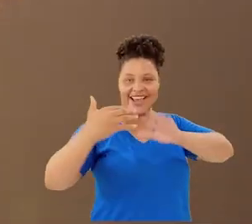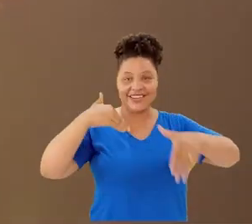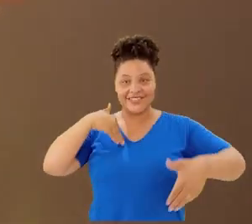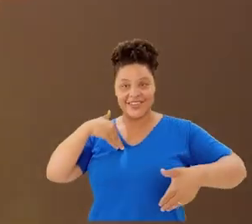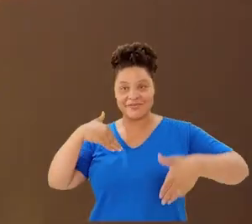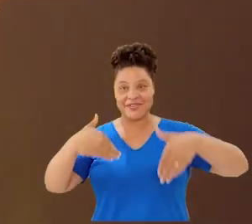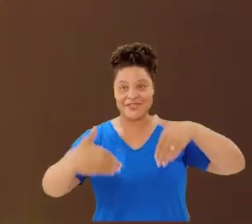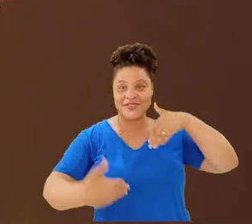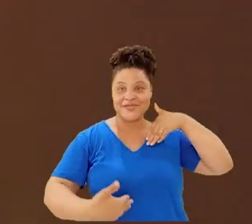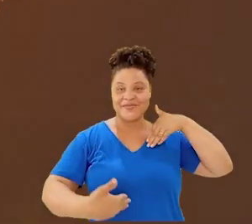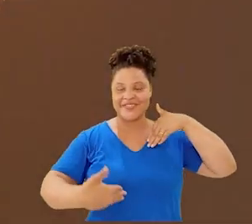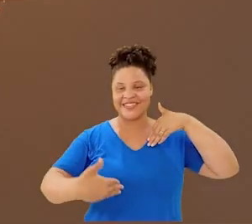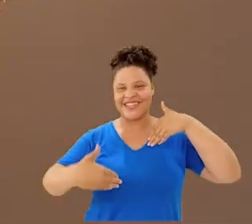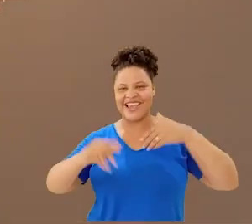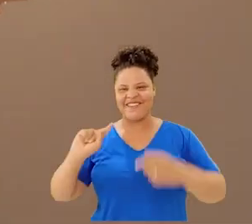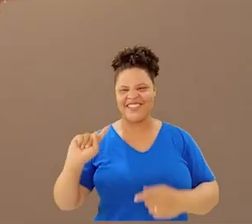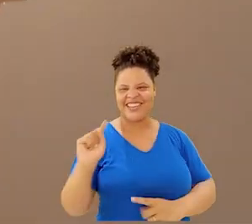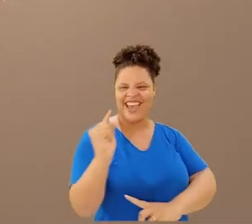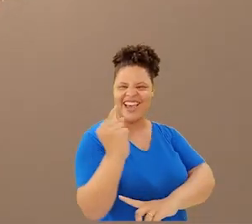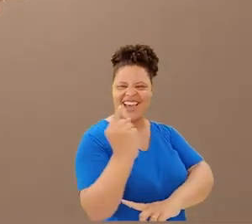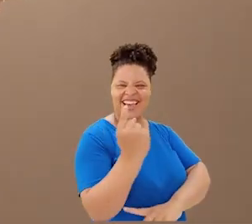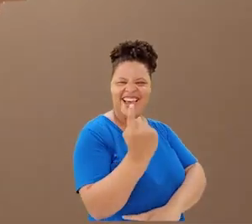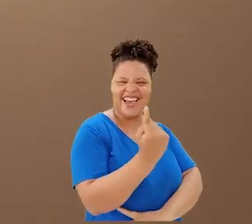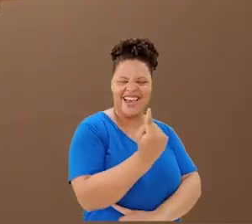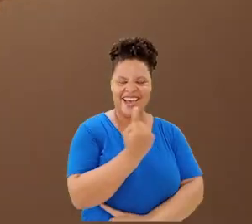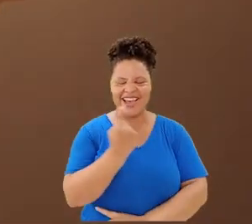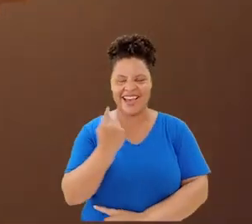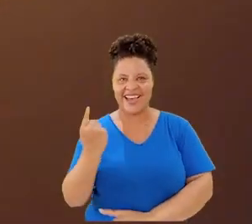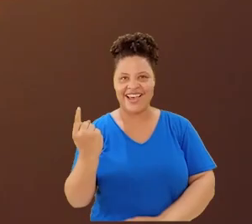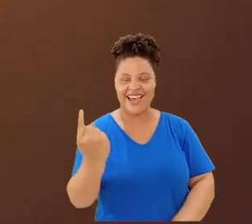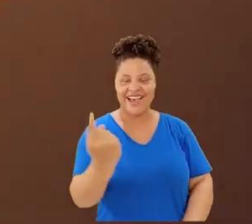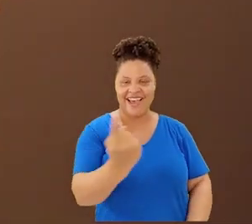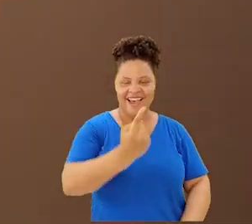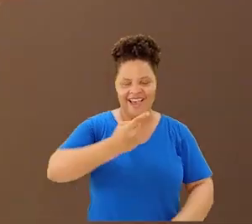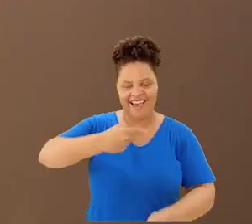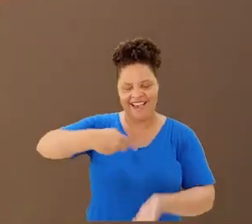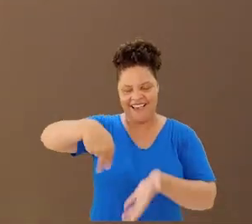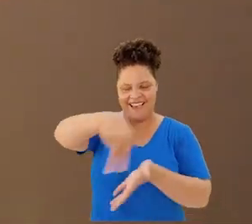revirar. Quero ver meu corpo se revirar.